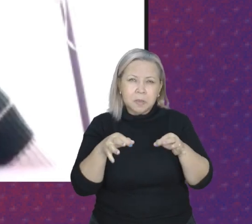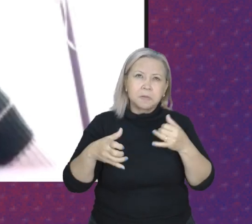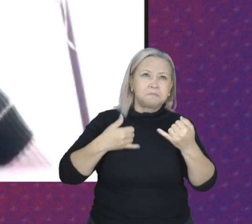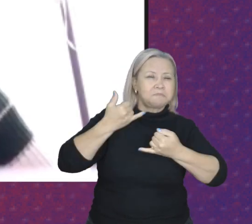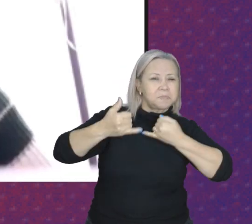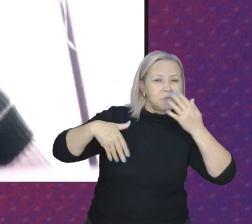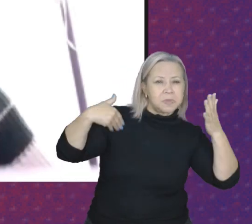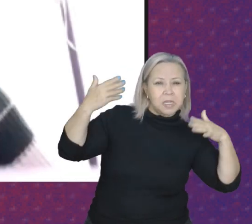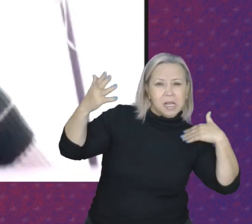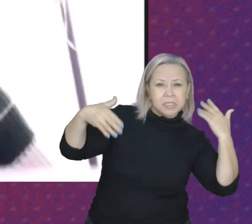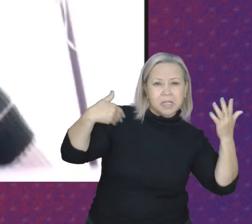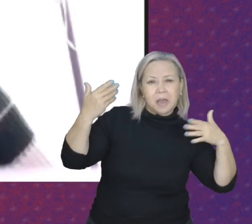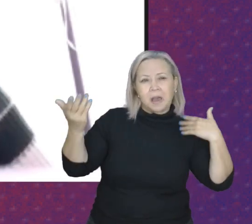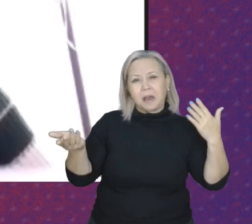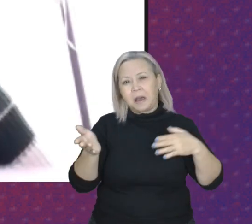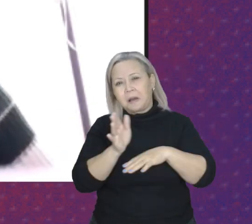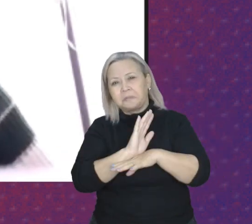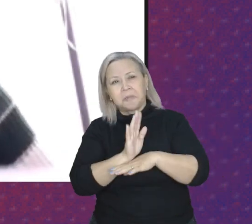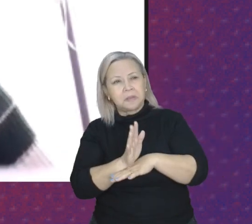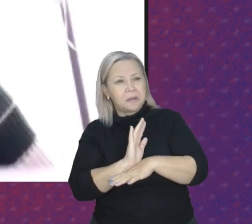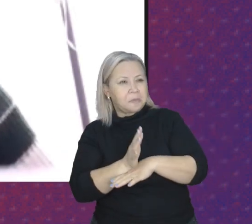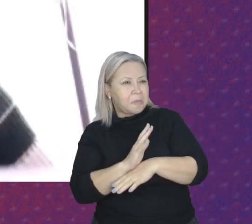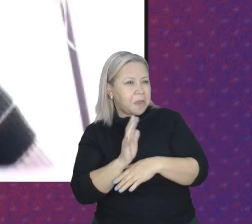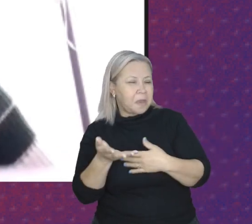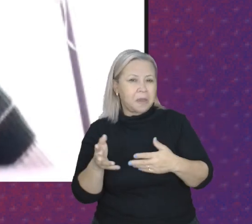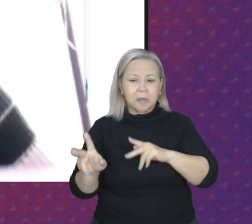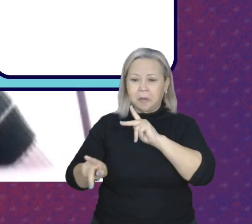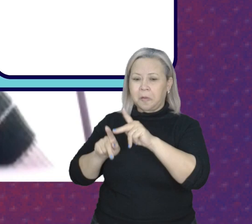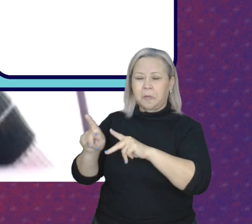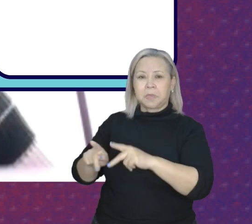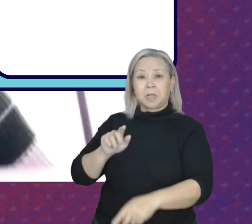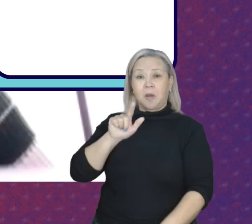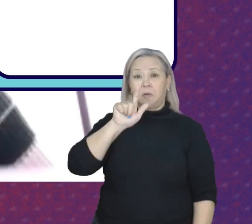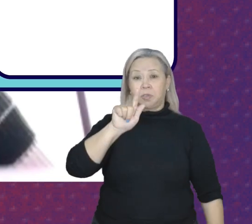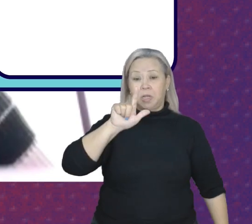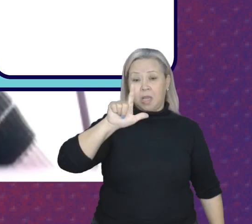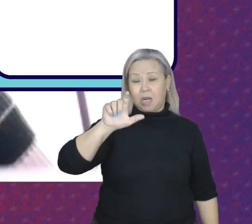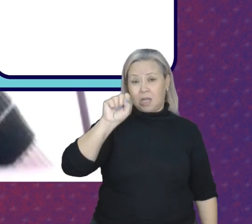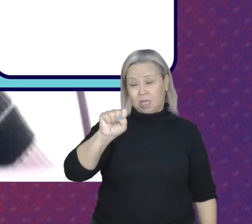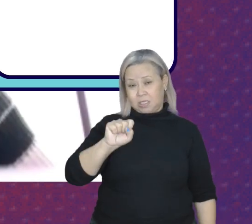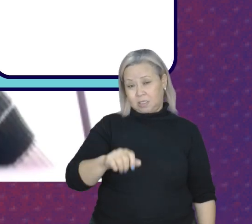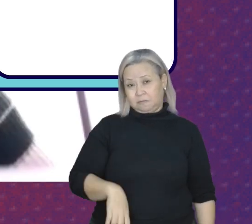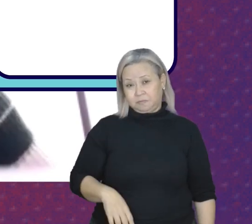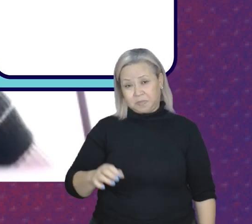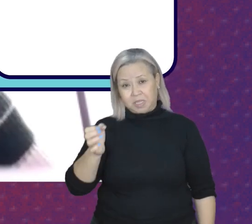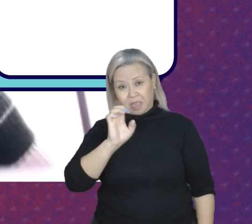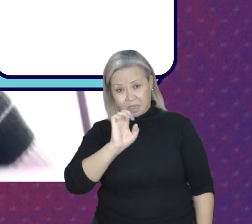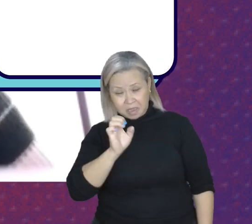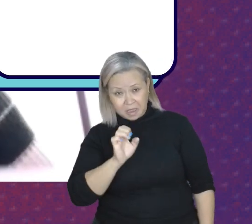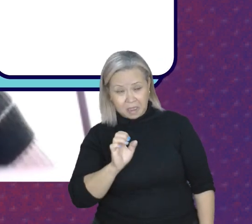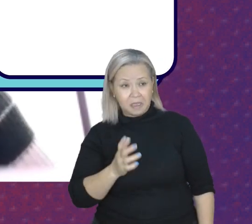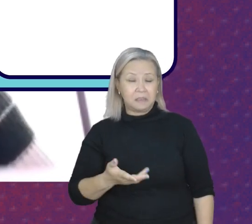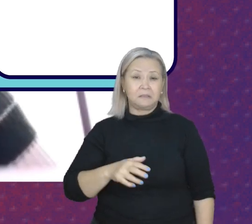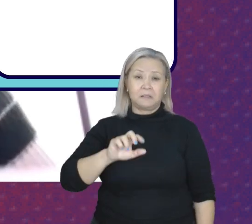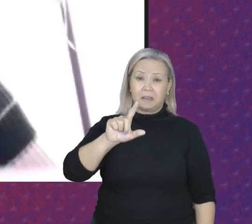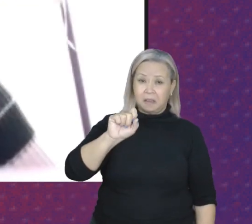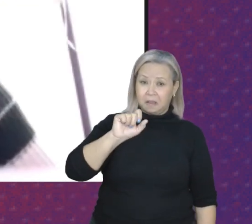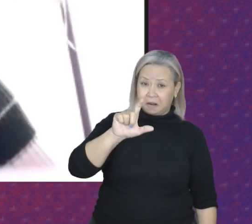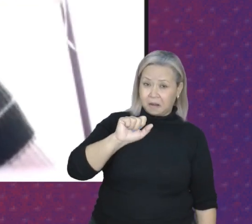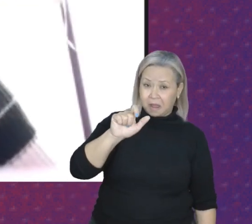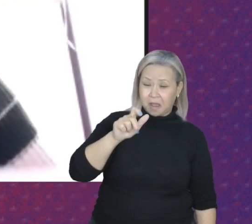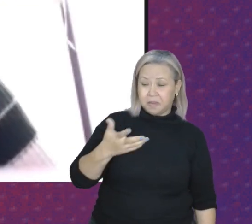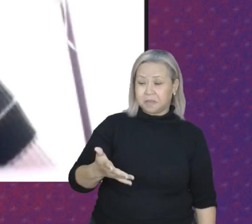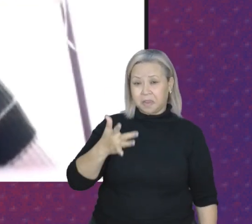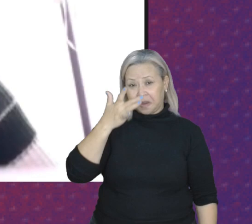lazer e de entretenimento, como população GLS, ou seja, os gays, as lésbicas e aqueles e aquelas que simpatizavam, ou seja,